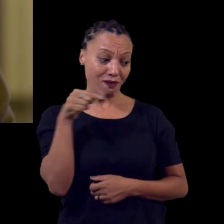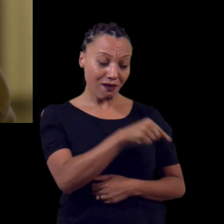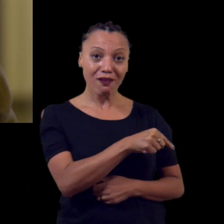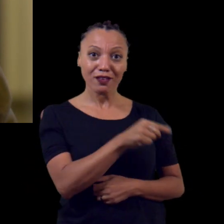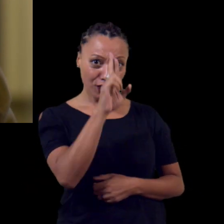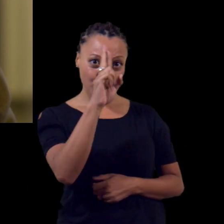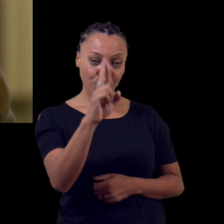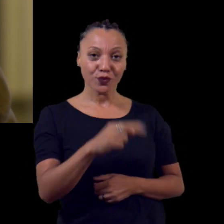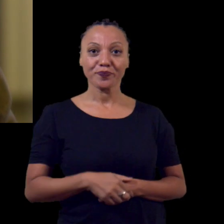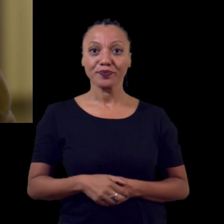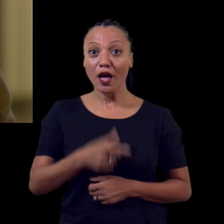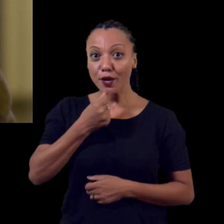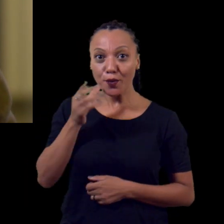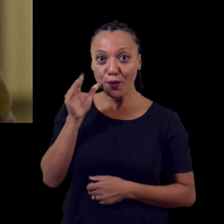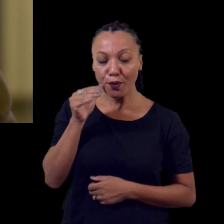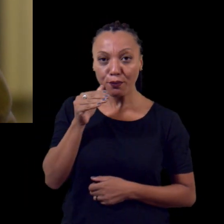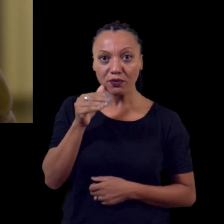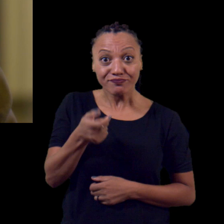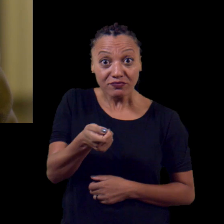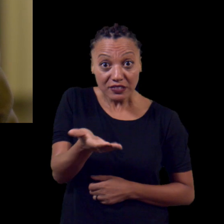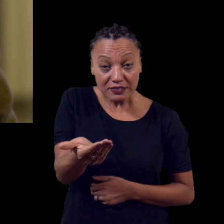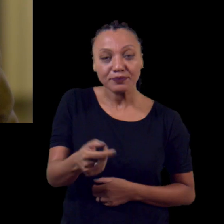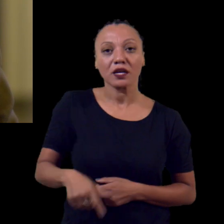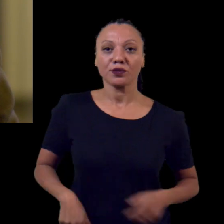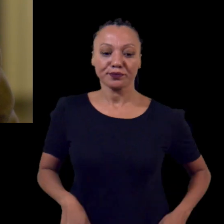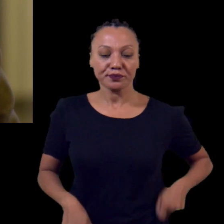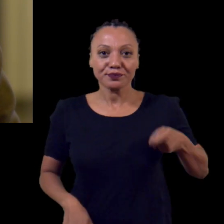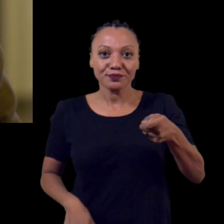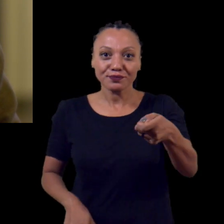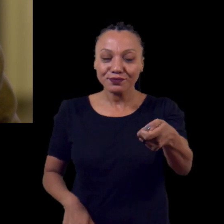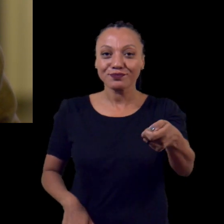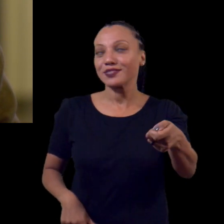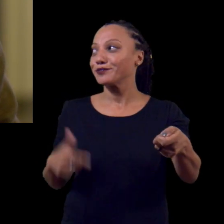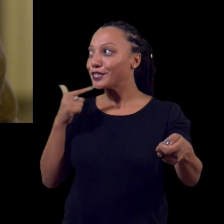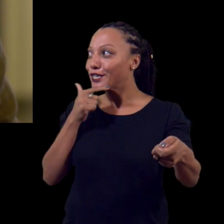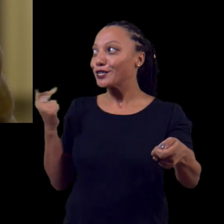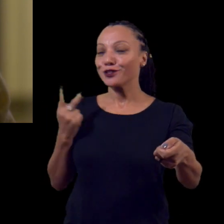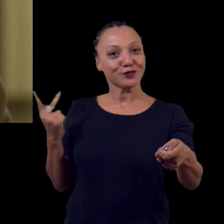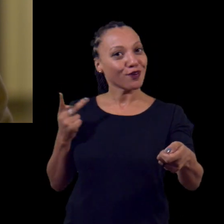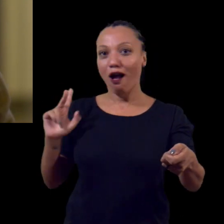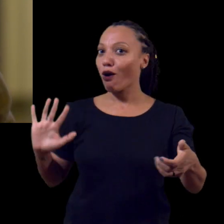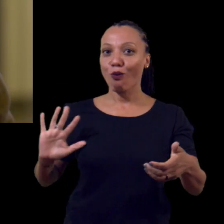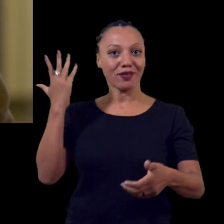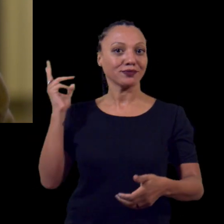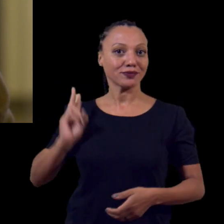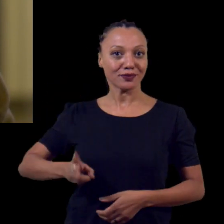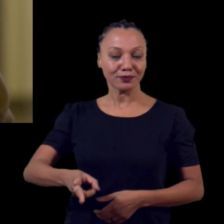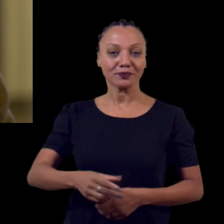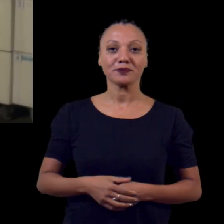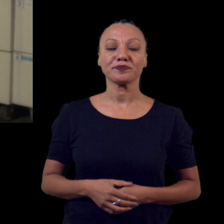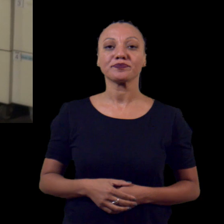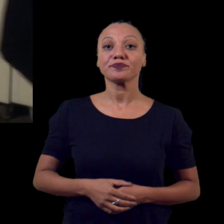estava rindo, a gente já passou por essa situação diversas vezes. E ele pegou o cartão, colocou na máquina e deu para ela: a senhora digita a